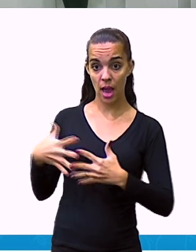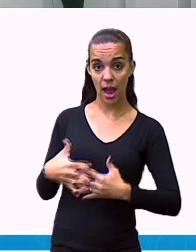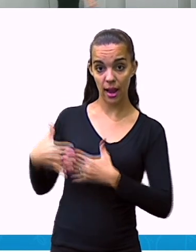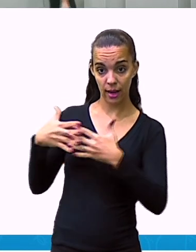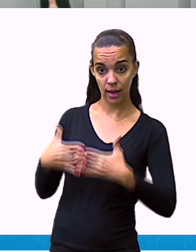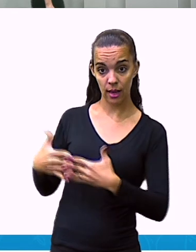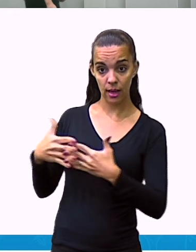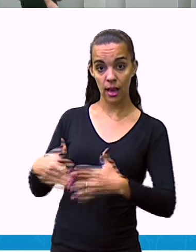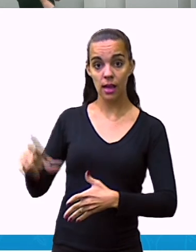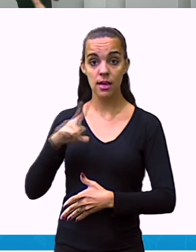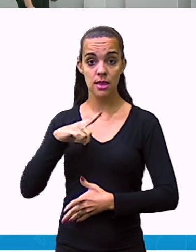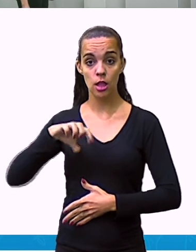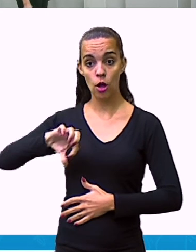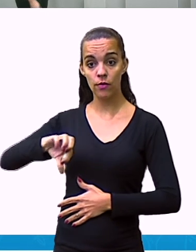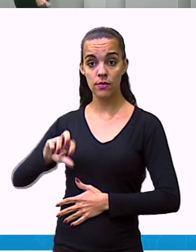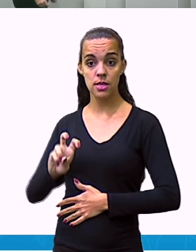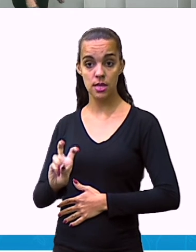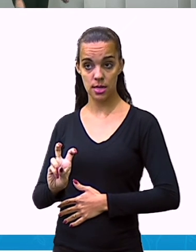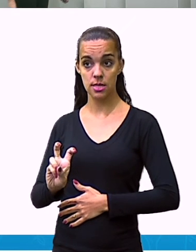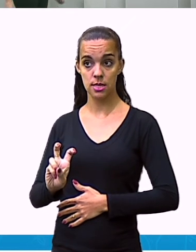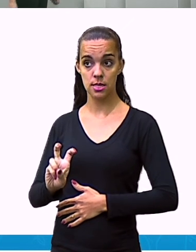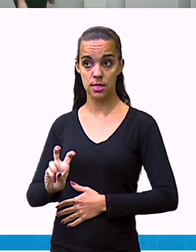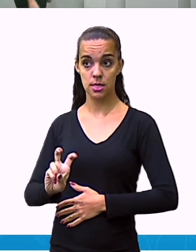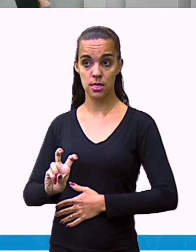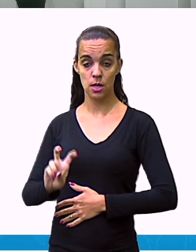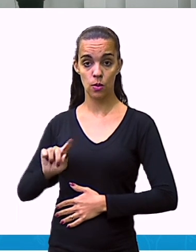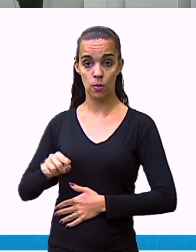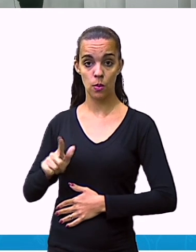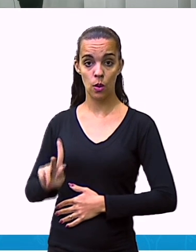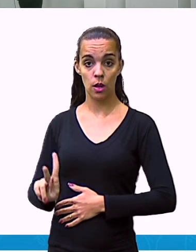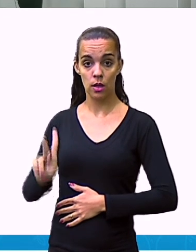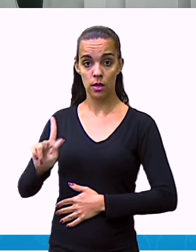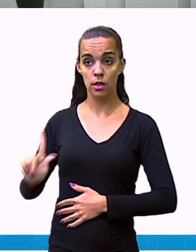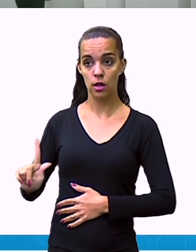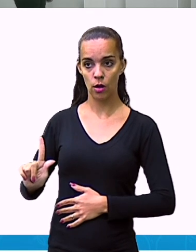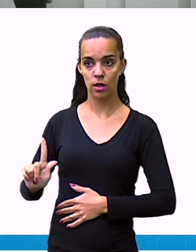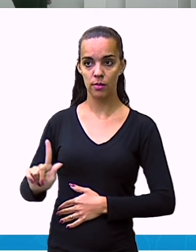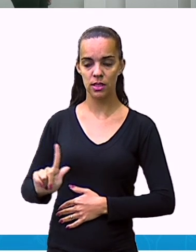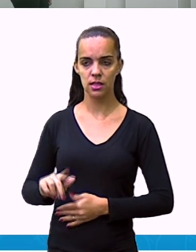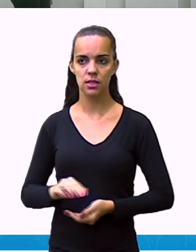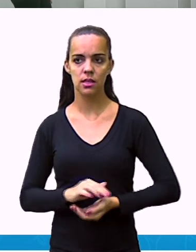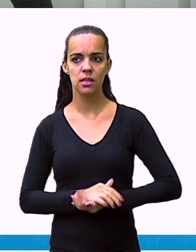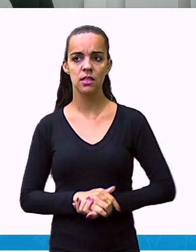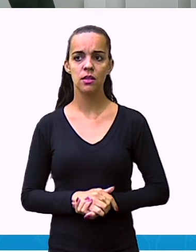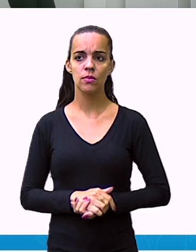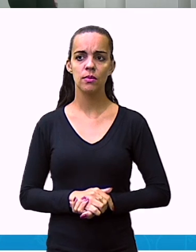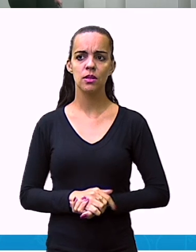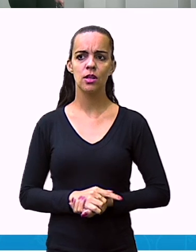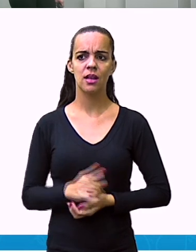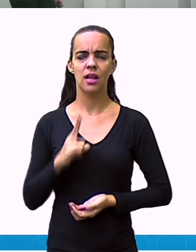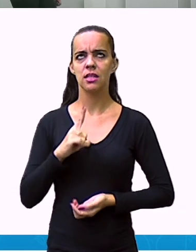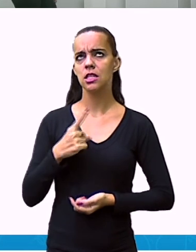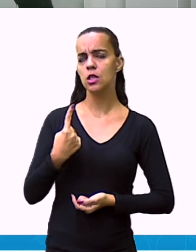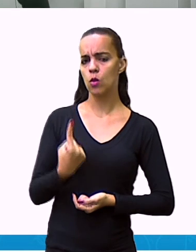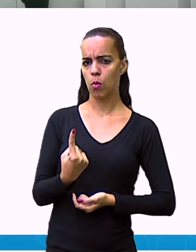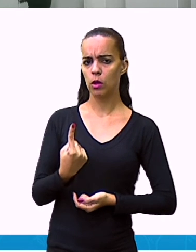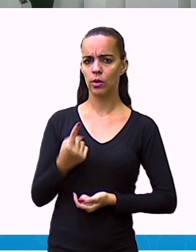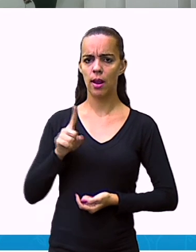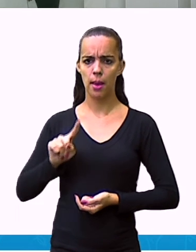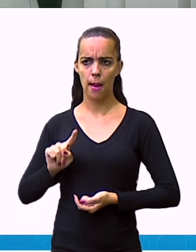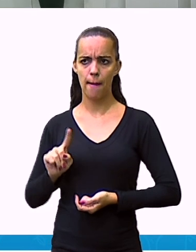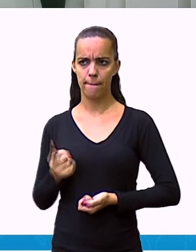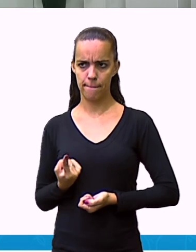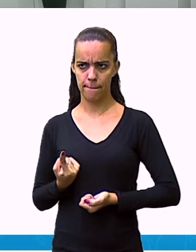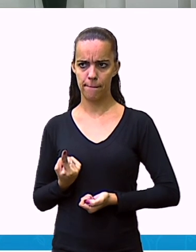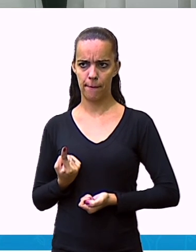95 kg a massa da carga é de uma carga 95kg se uma tonelada